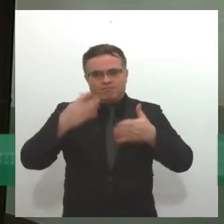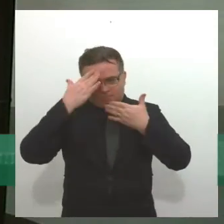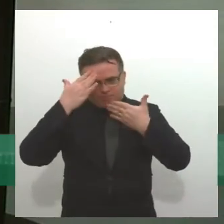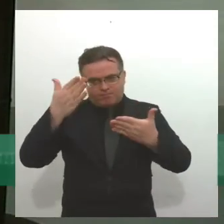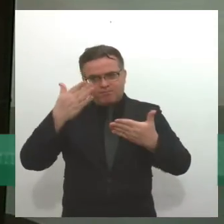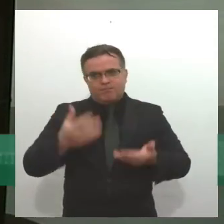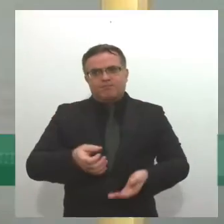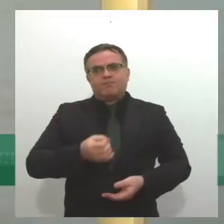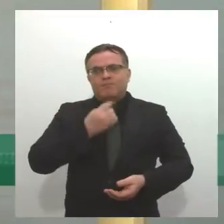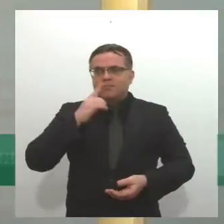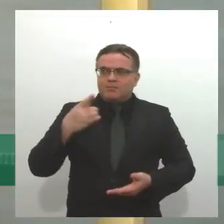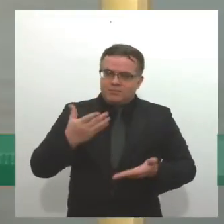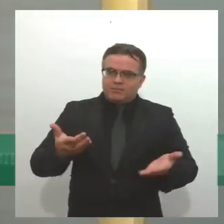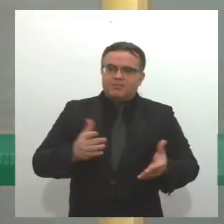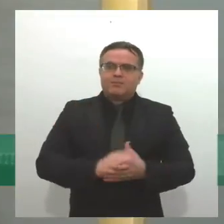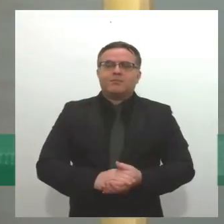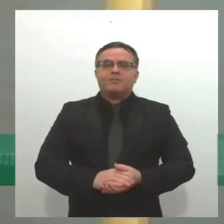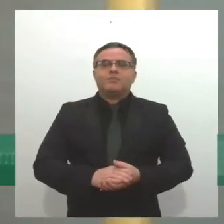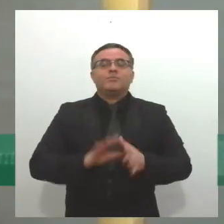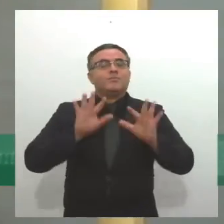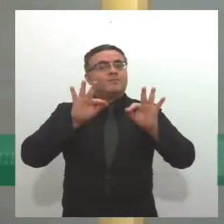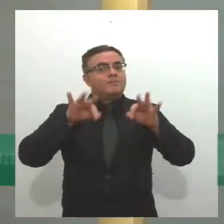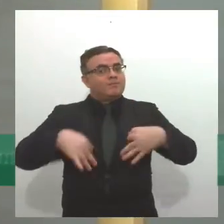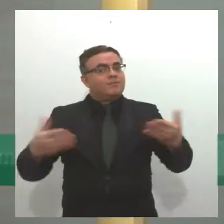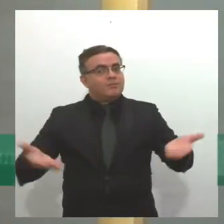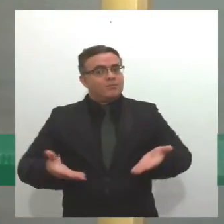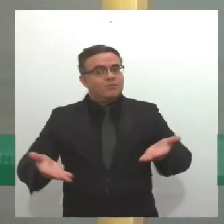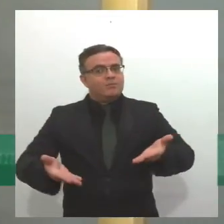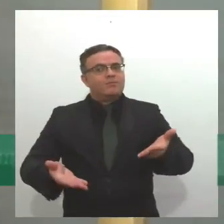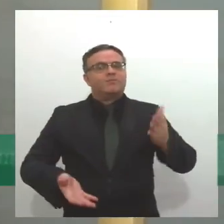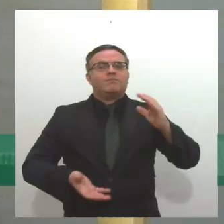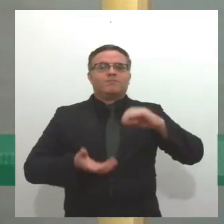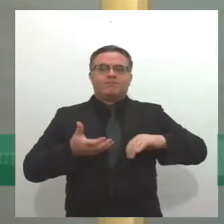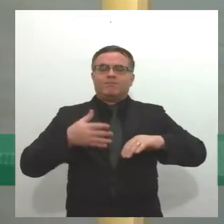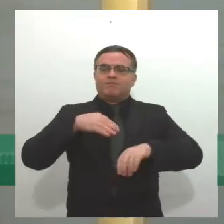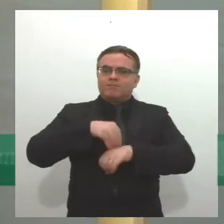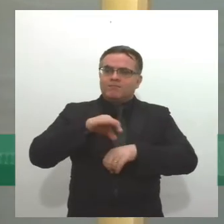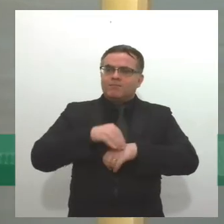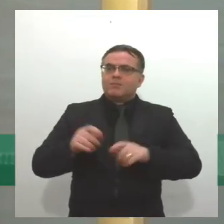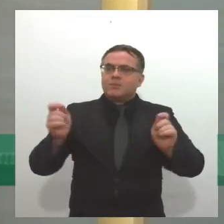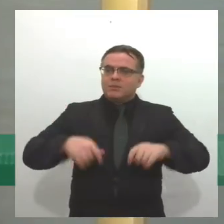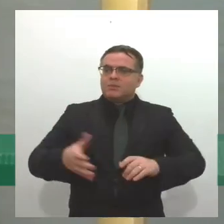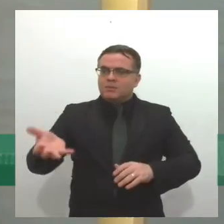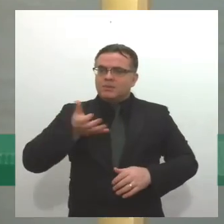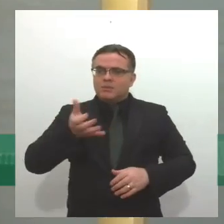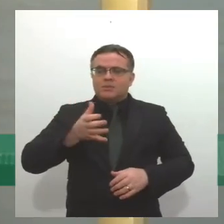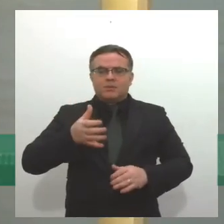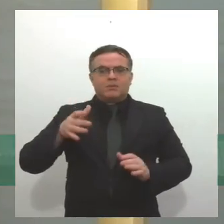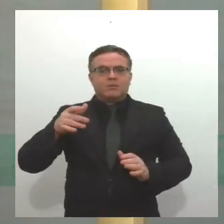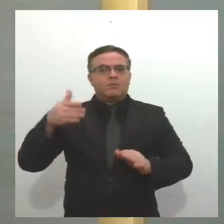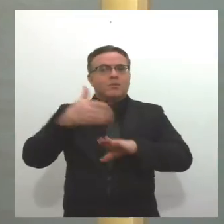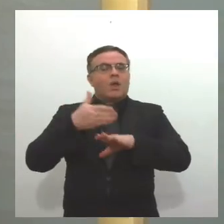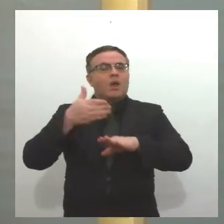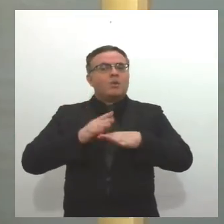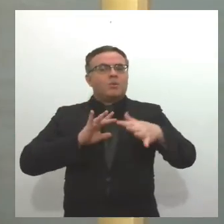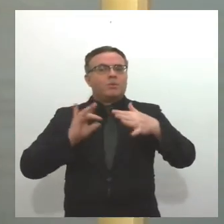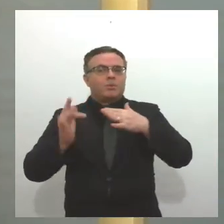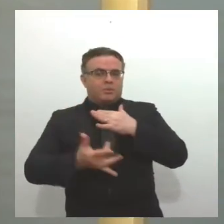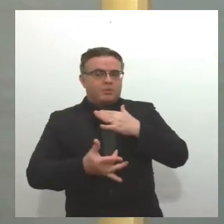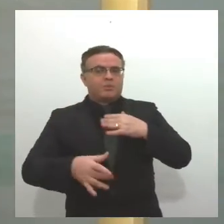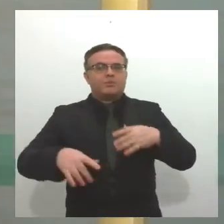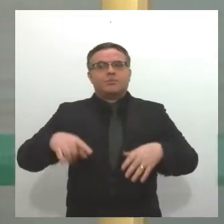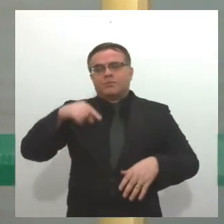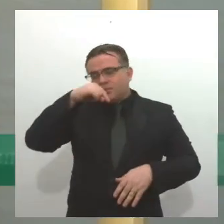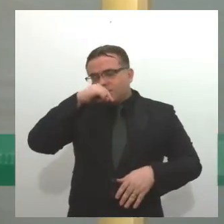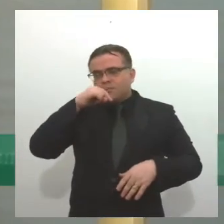todos. Chegamos ao fim do nosso programa. Se quiser acompanhar a nossa programação pelas redes sociais, no Face e no Instagram,